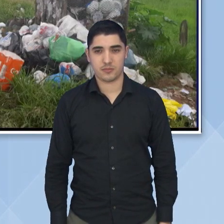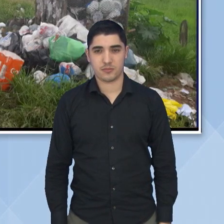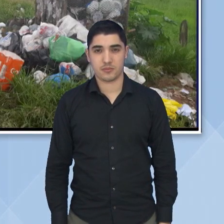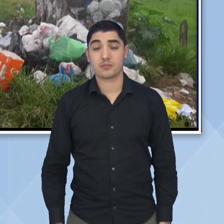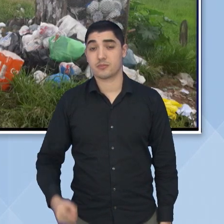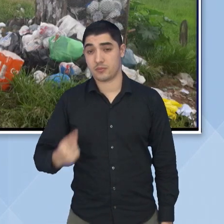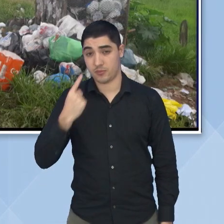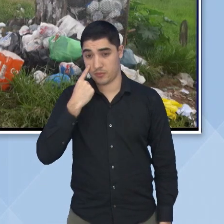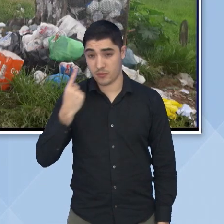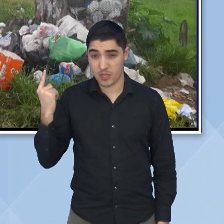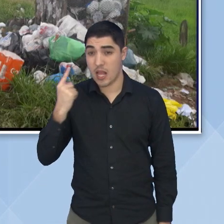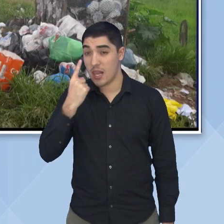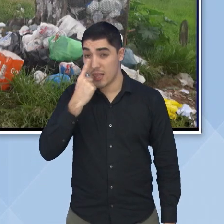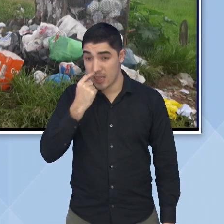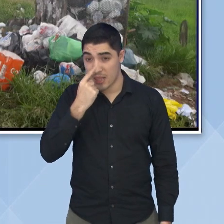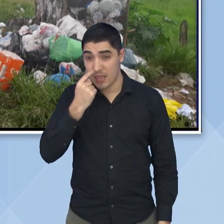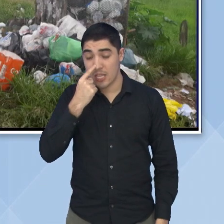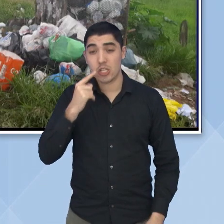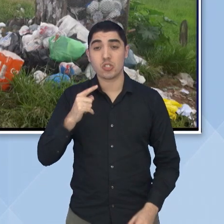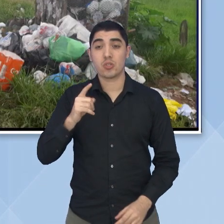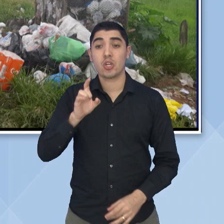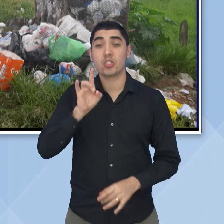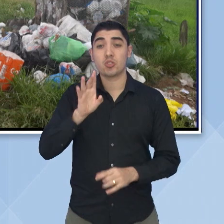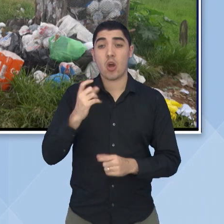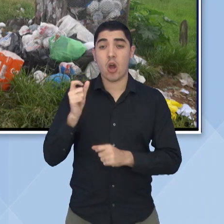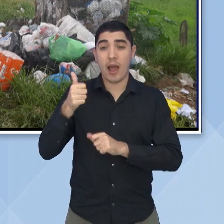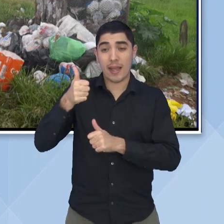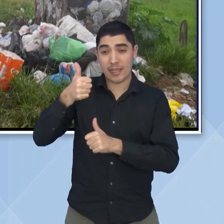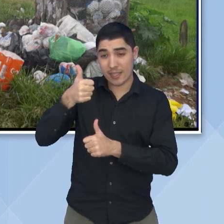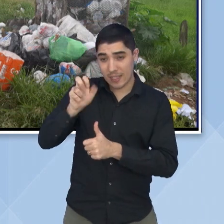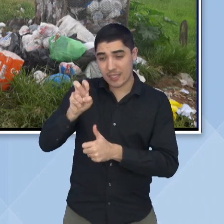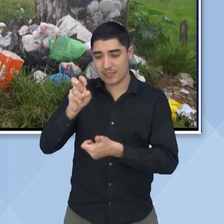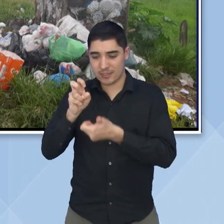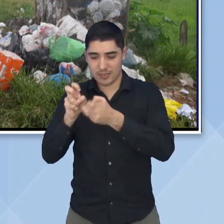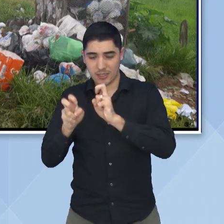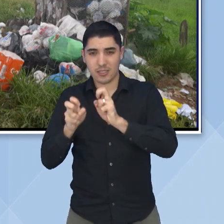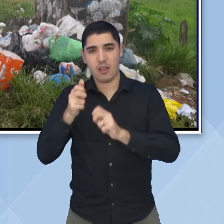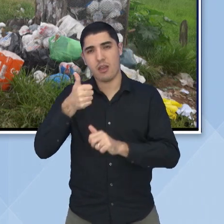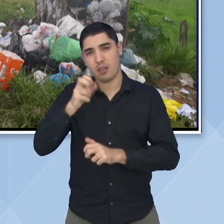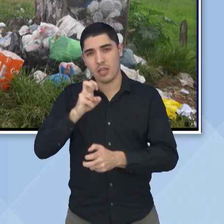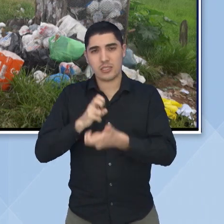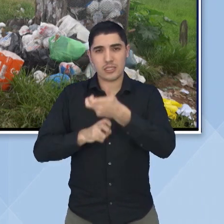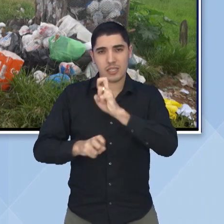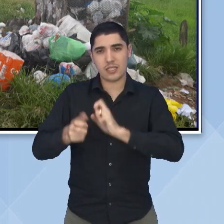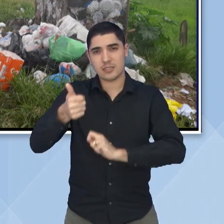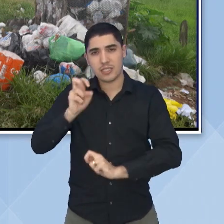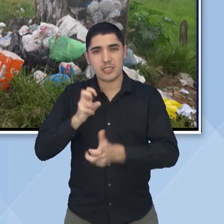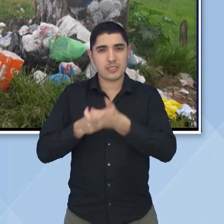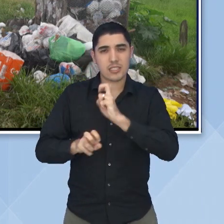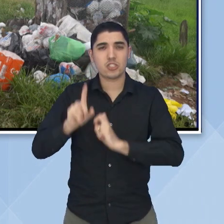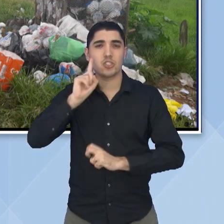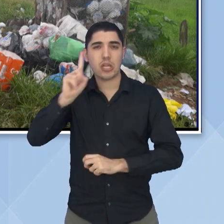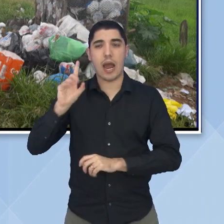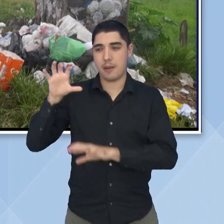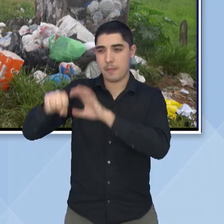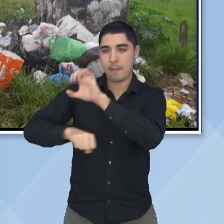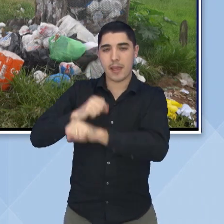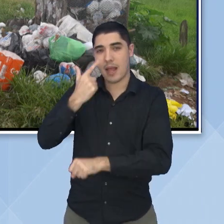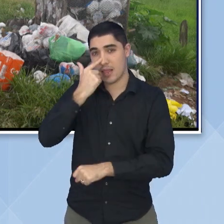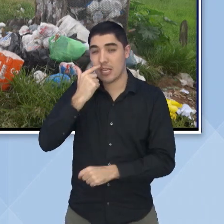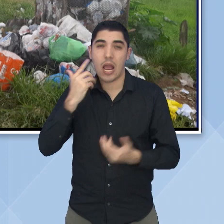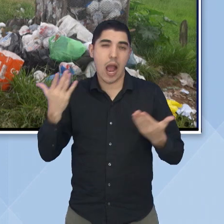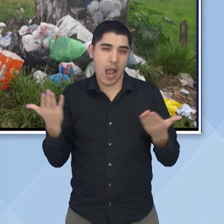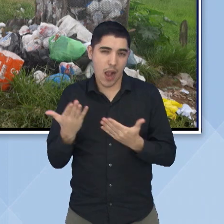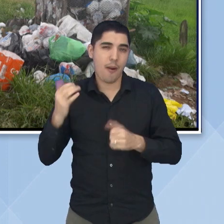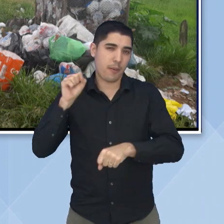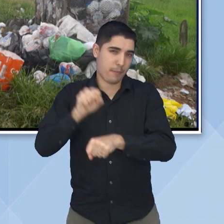Esse lixo está sendo coletado de 15 em 15 dias, segundo os moradores. Então não é que agora teve essa parada aí para o problema